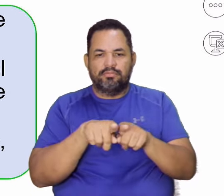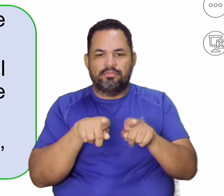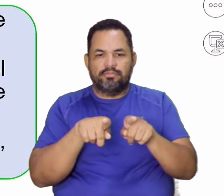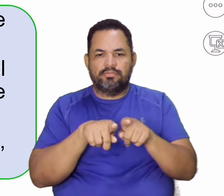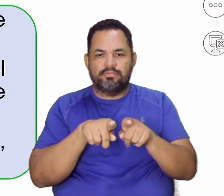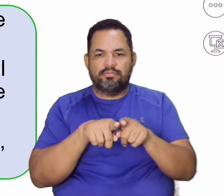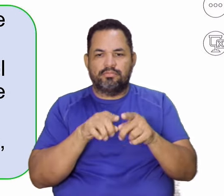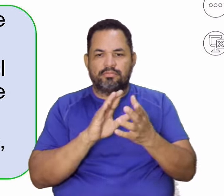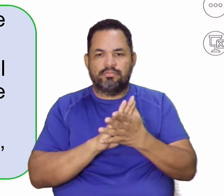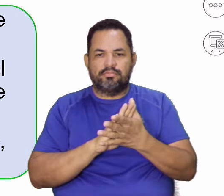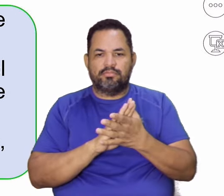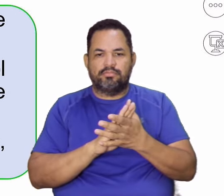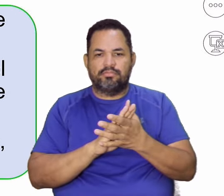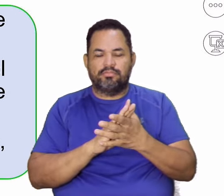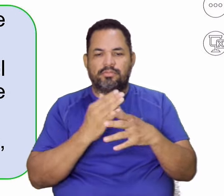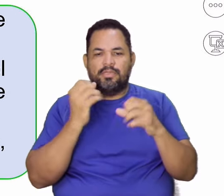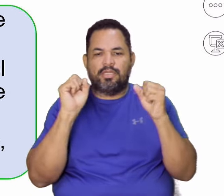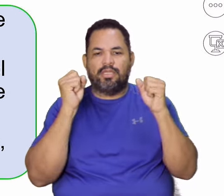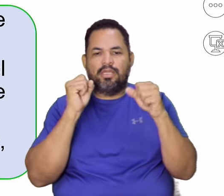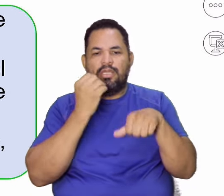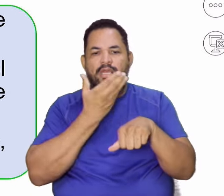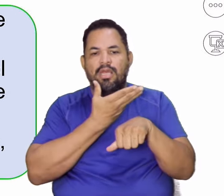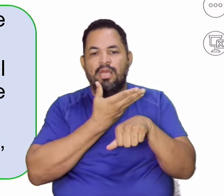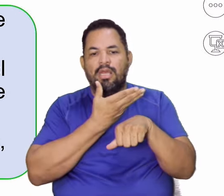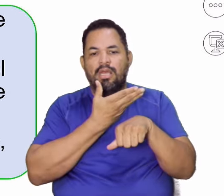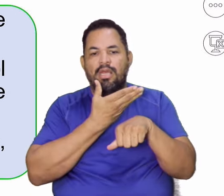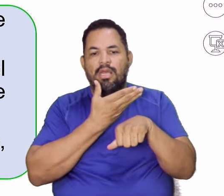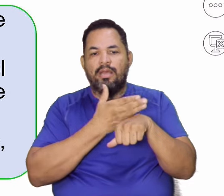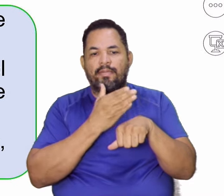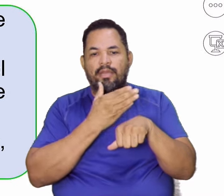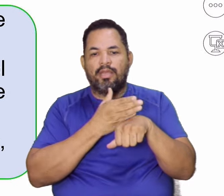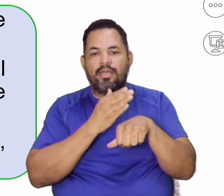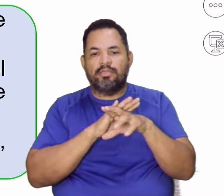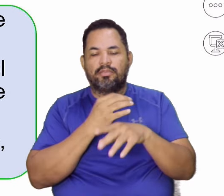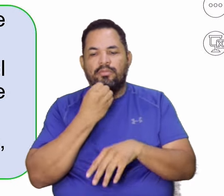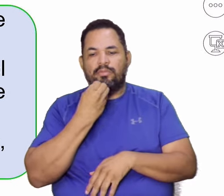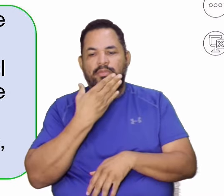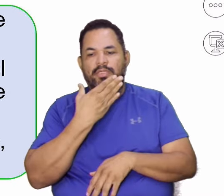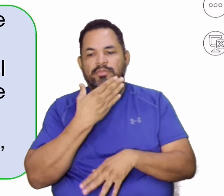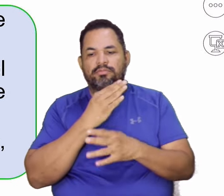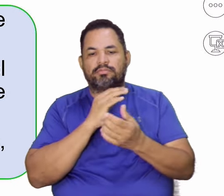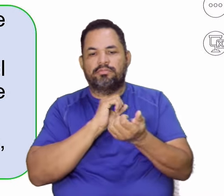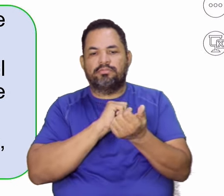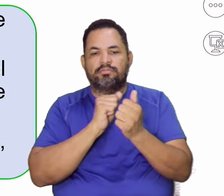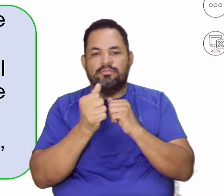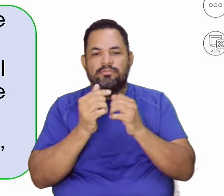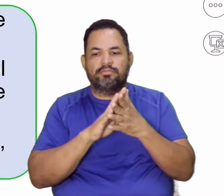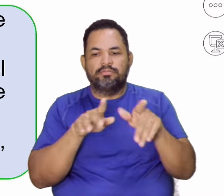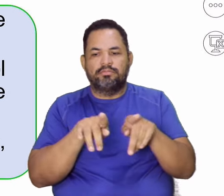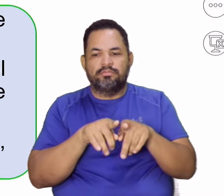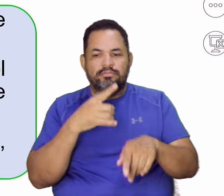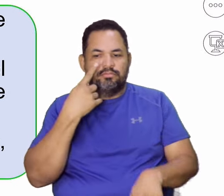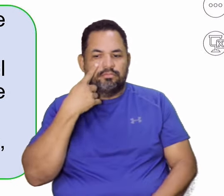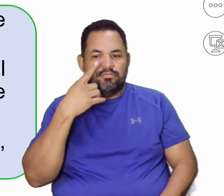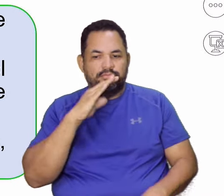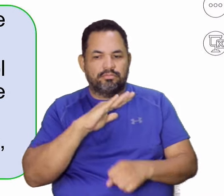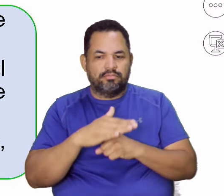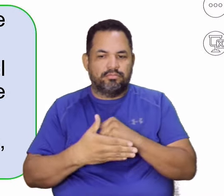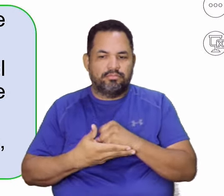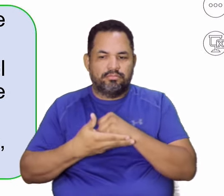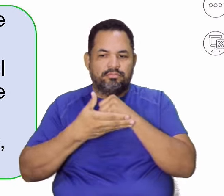atividades sustentáveis com com bo com boas práticas no esporte possa observar essa